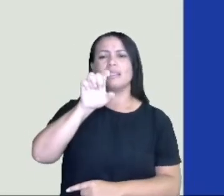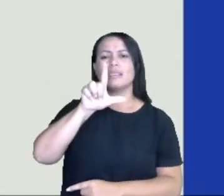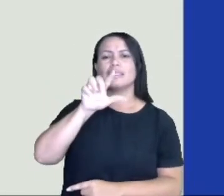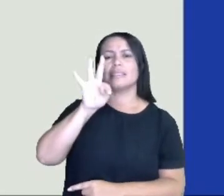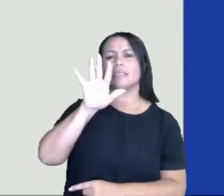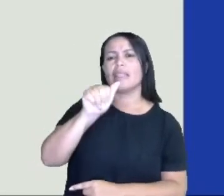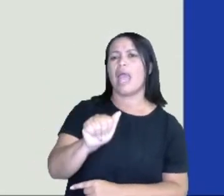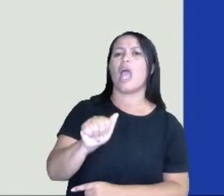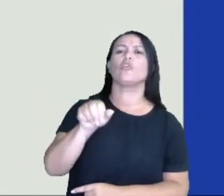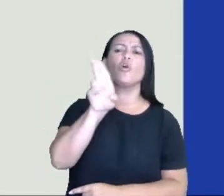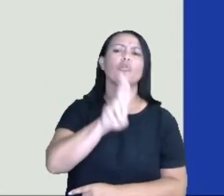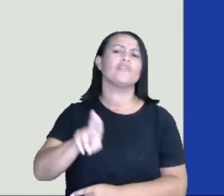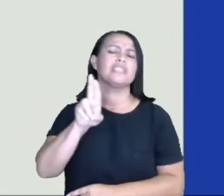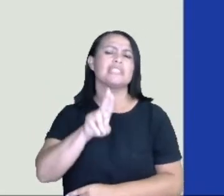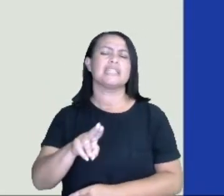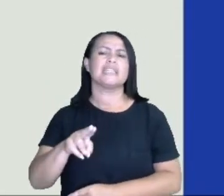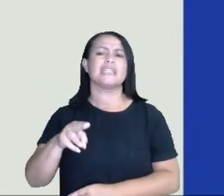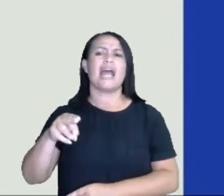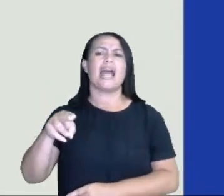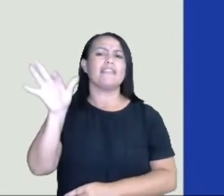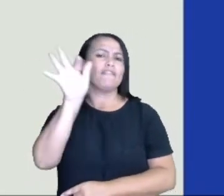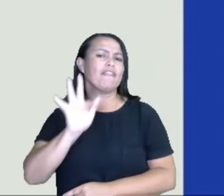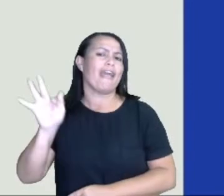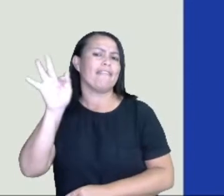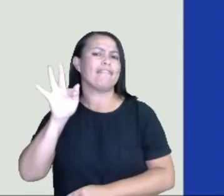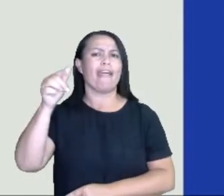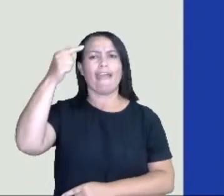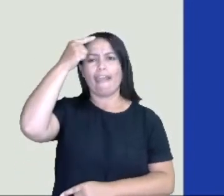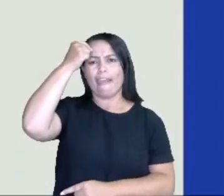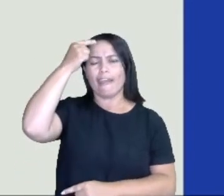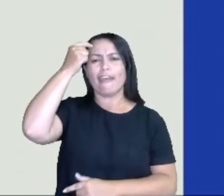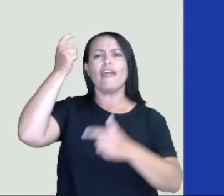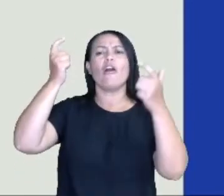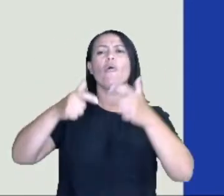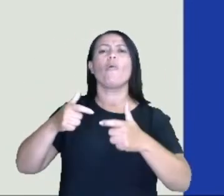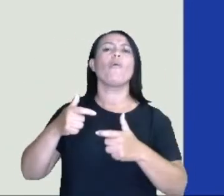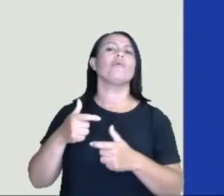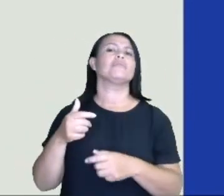Universidade Federal de Goiás, Universidade de Brasília.